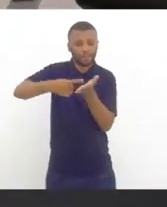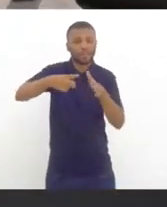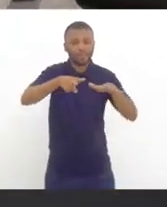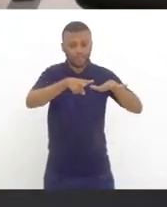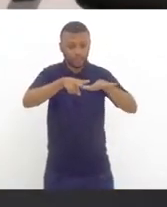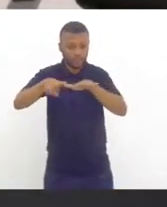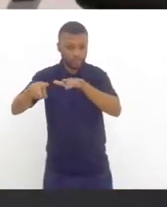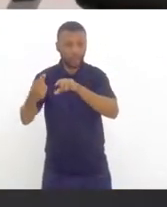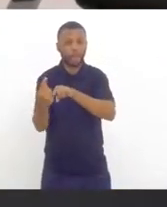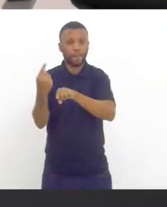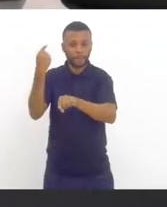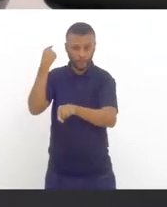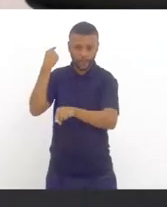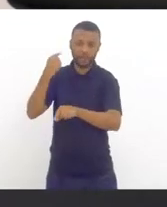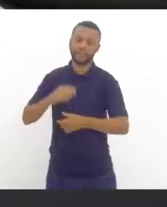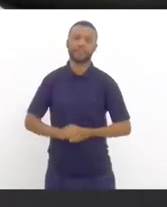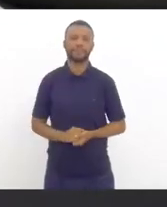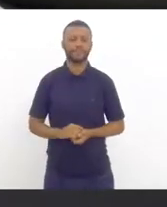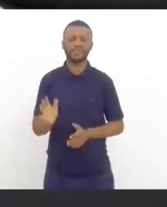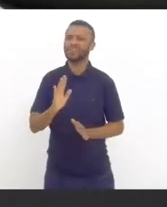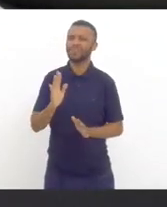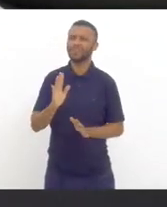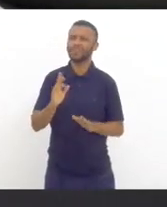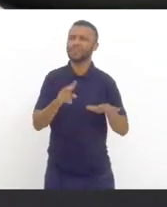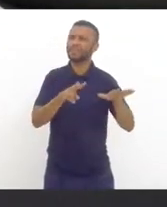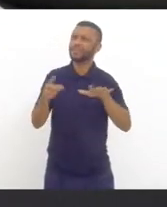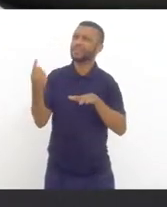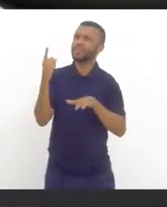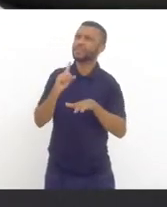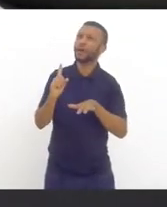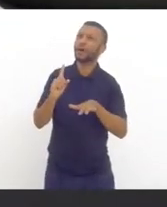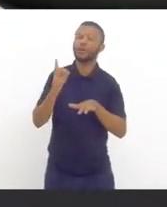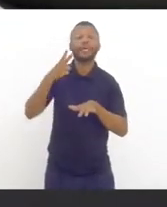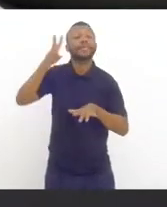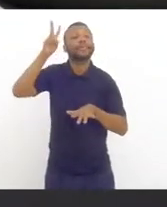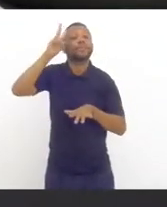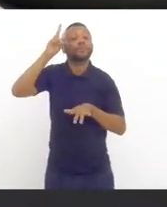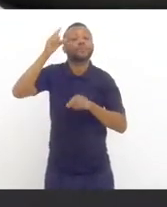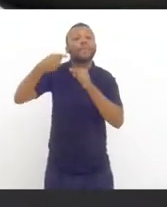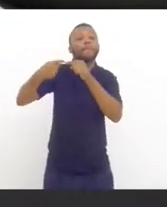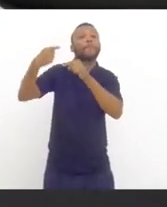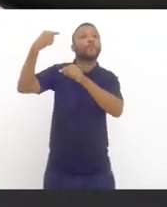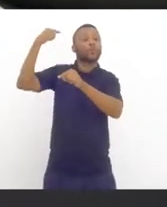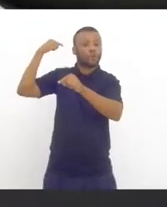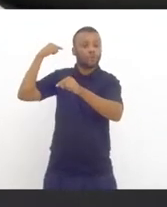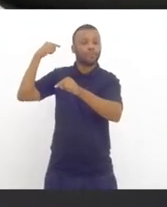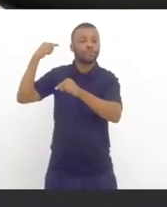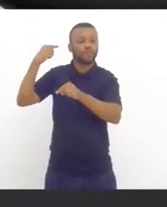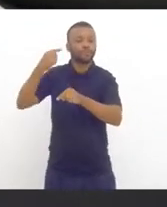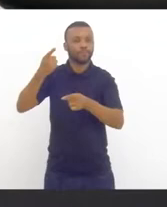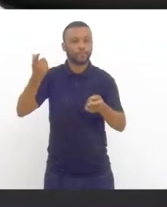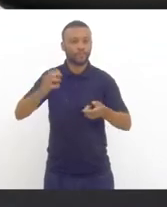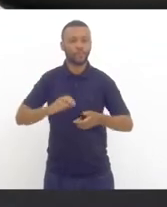passada. Semana passada, não, da segunda-feira. É que